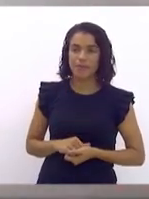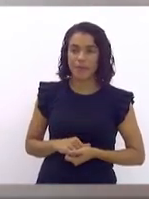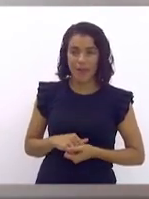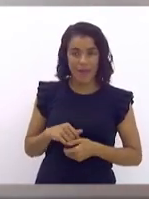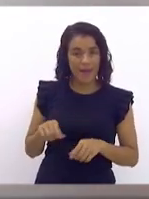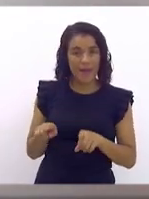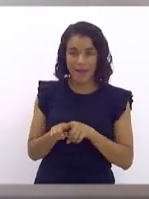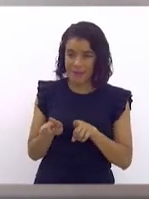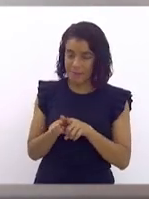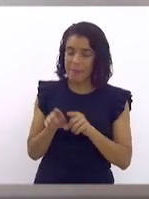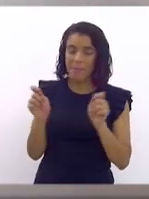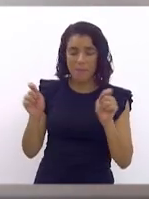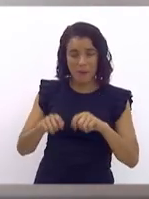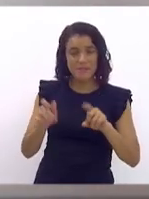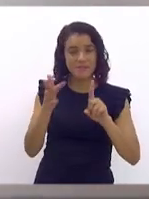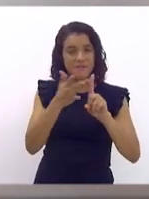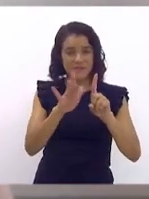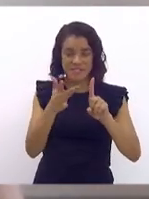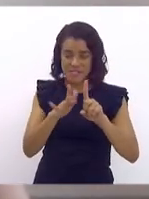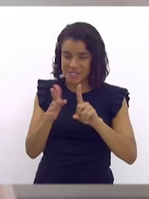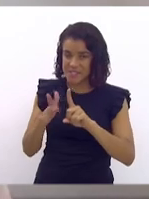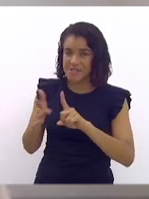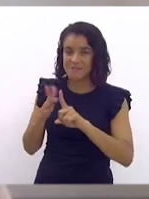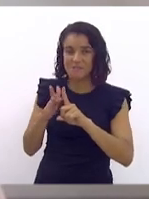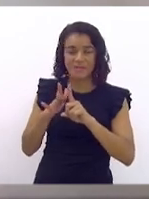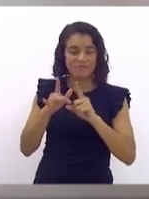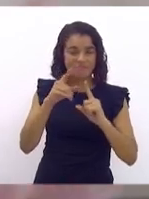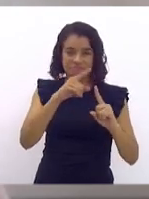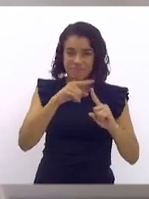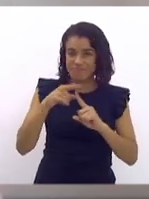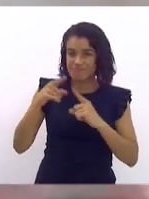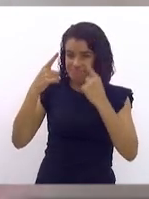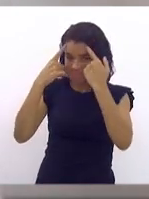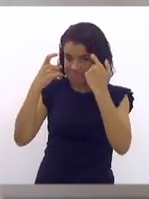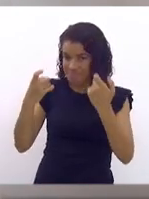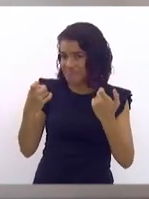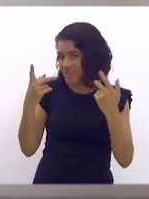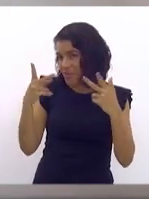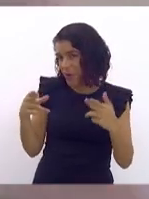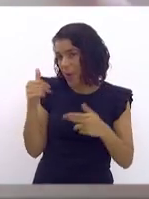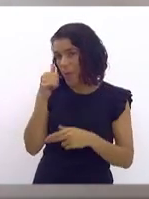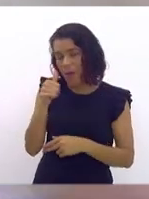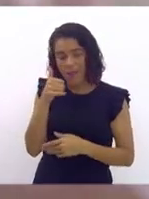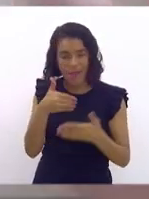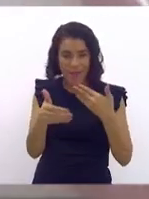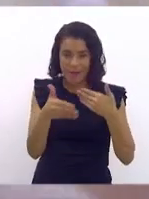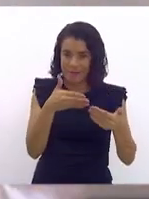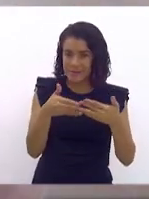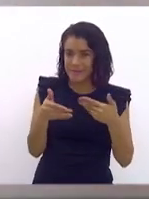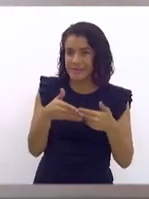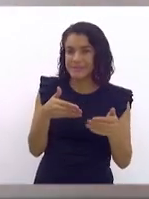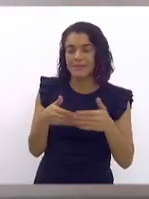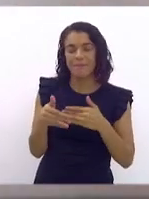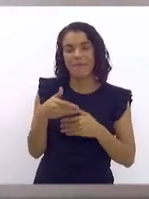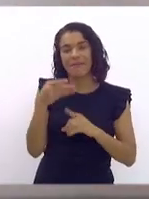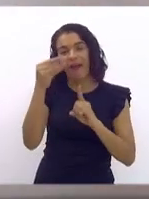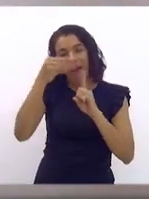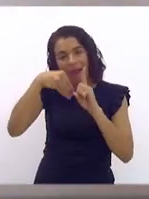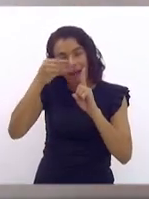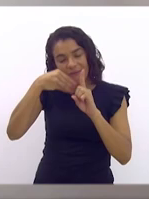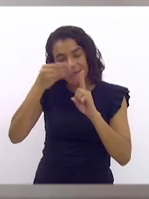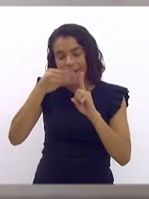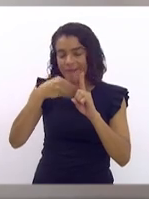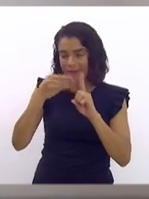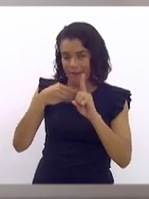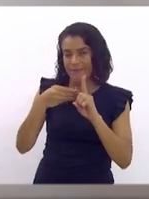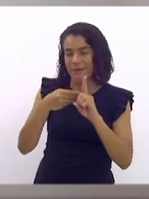ela vai ser vítima de todo tipo de violência, como nós mulheres somos submetidas, né, estamos vulneráveis a ser.